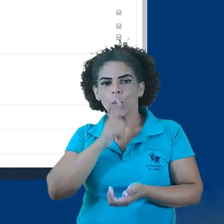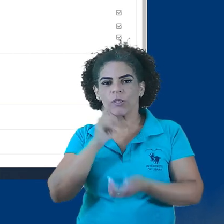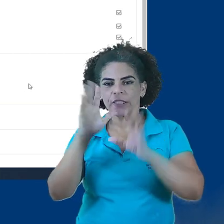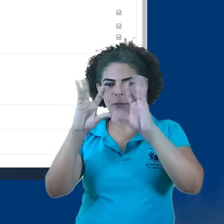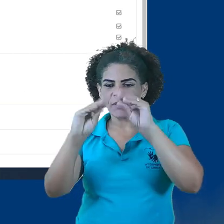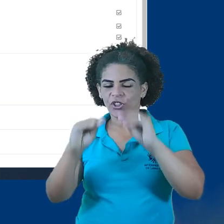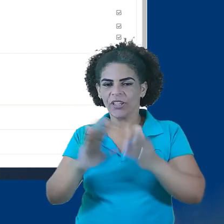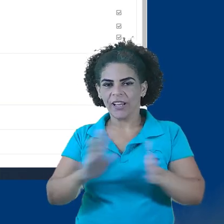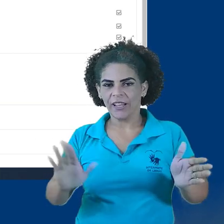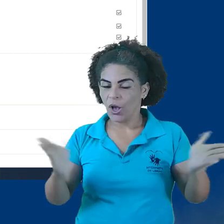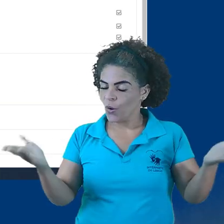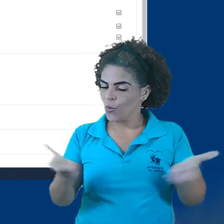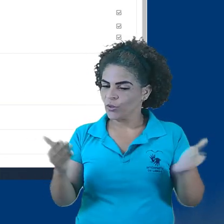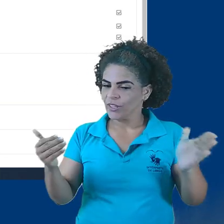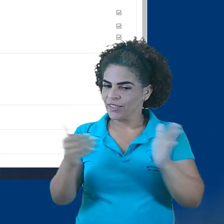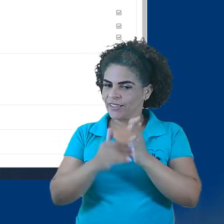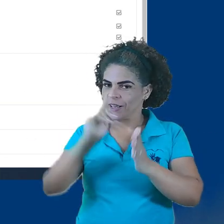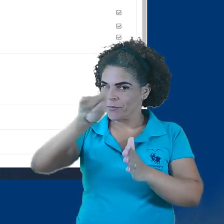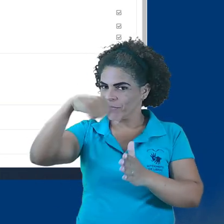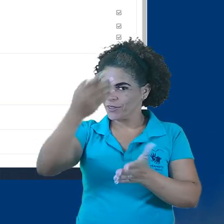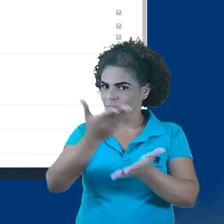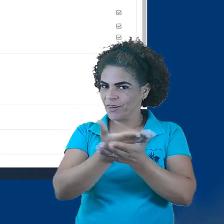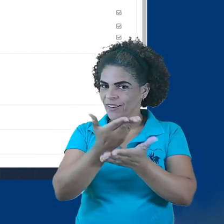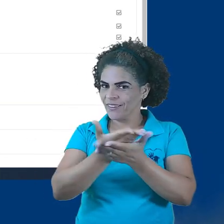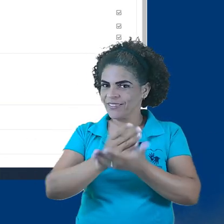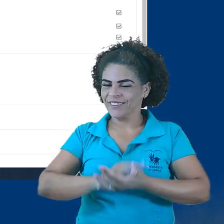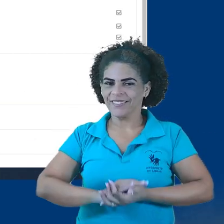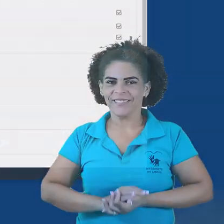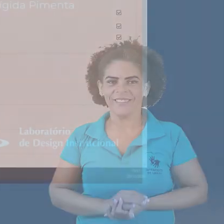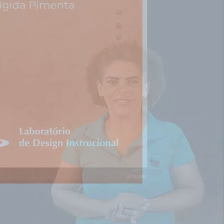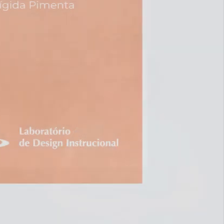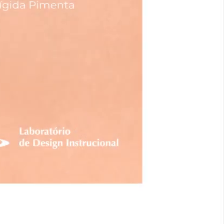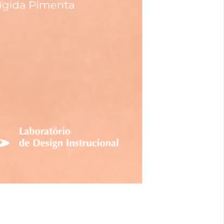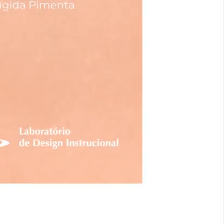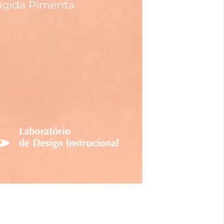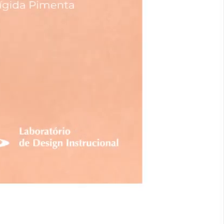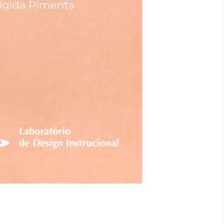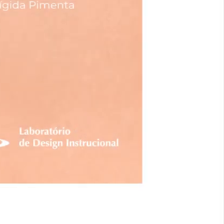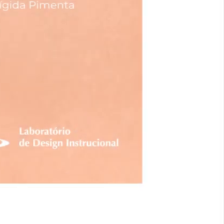no nossa nova tarefa, sem as opções de alteração.